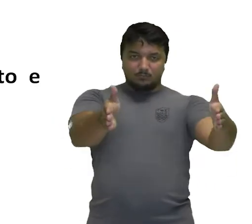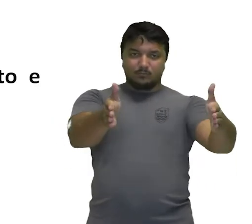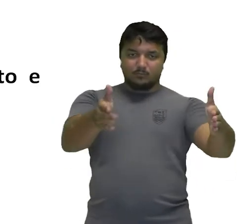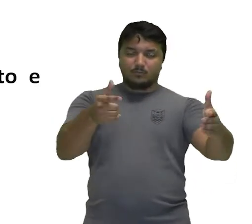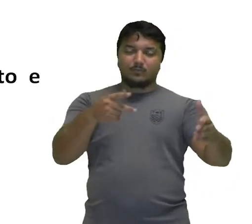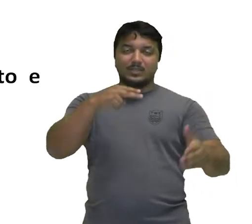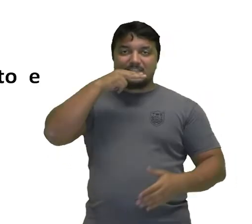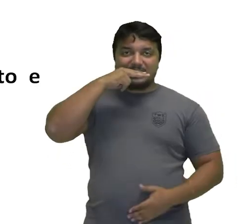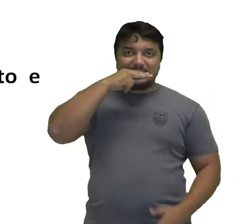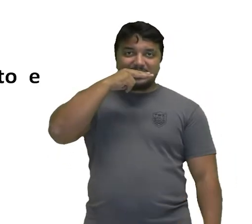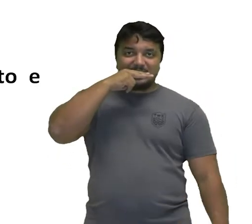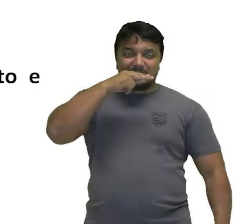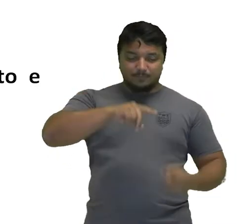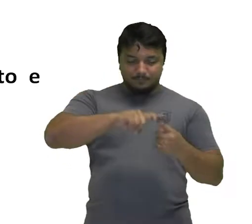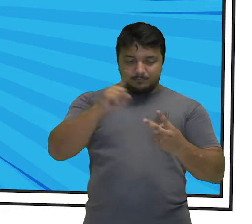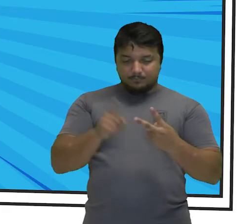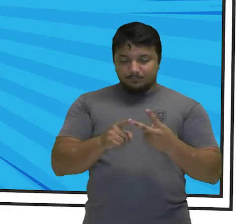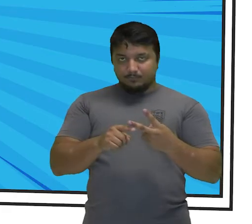cana.